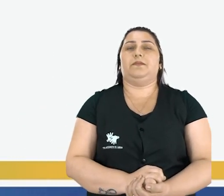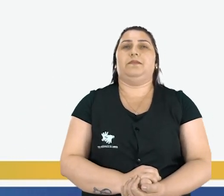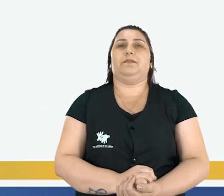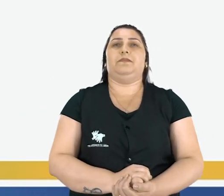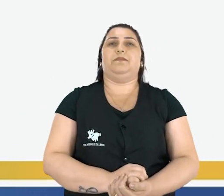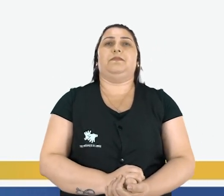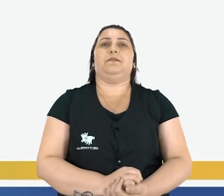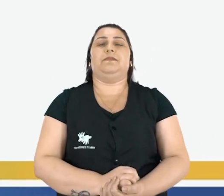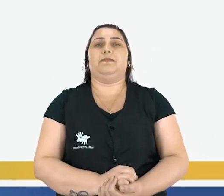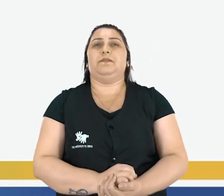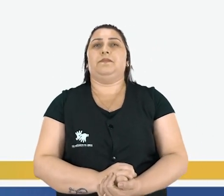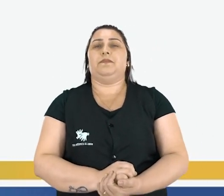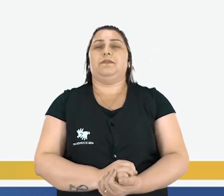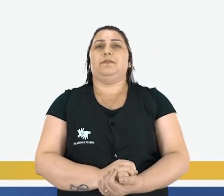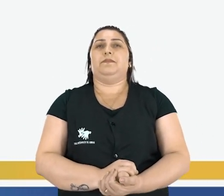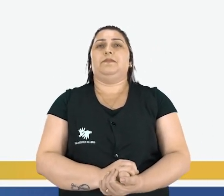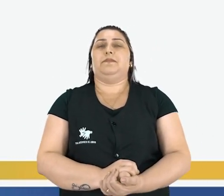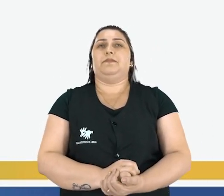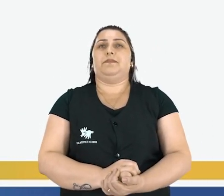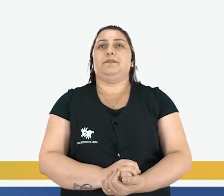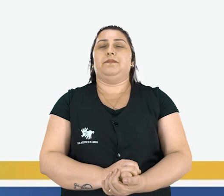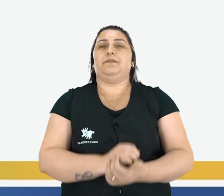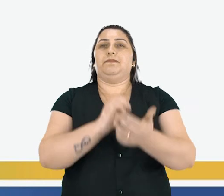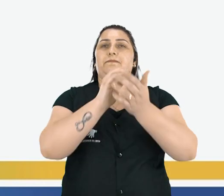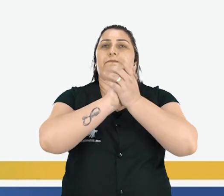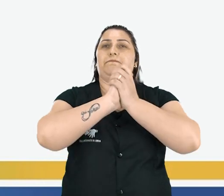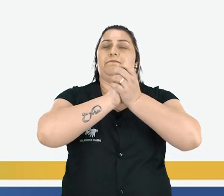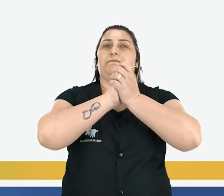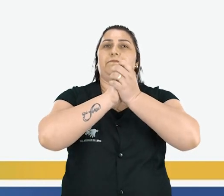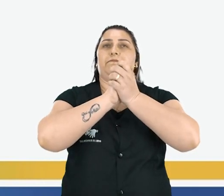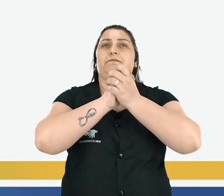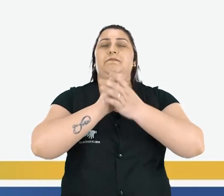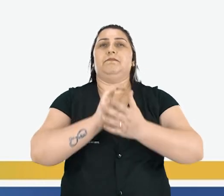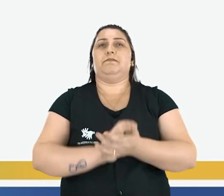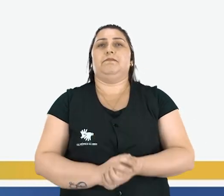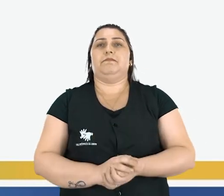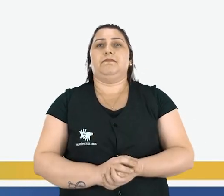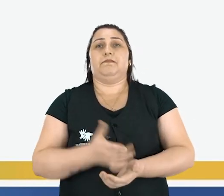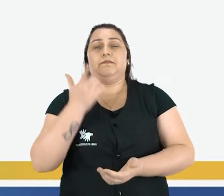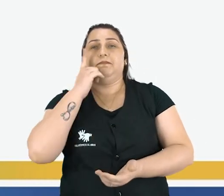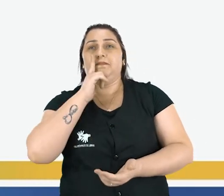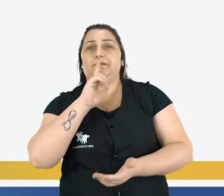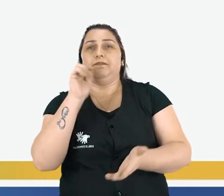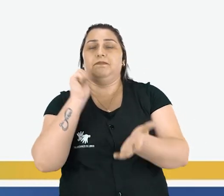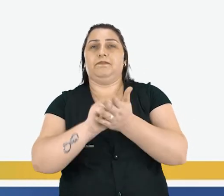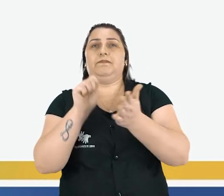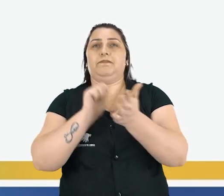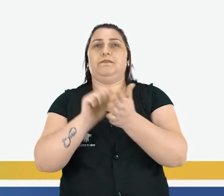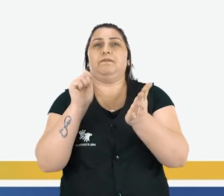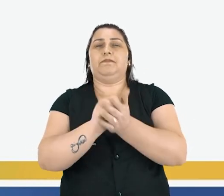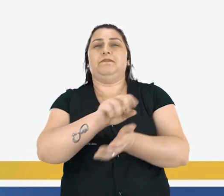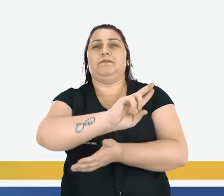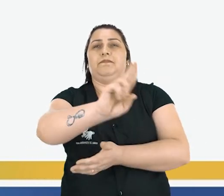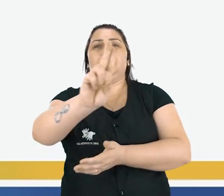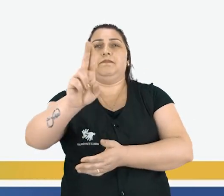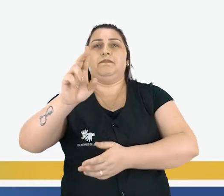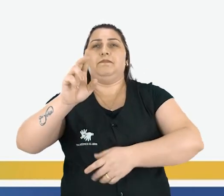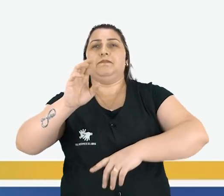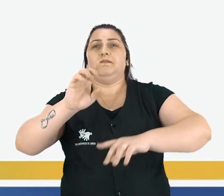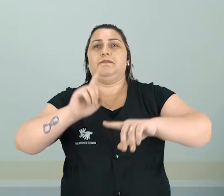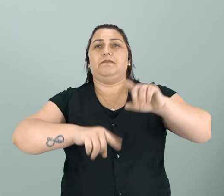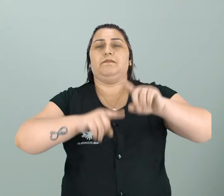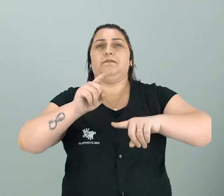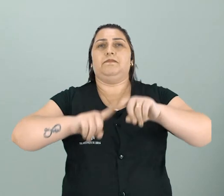palavra lápis muito bem crianças assim conseguimos escrever os nomes dos